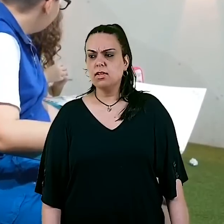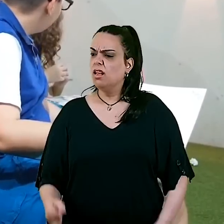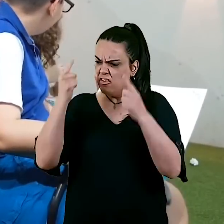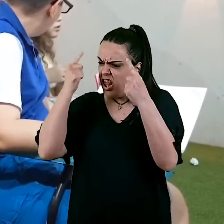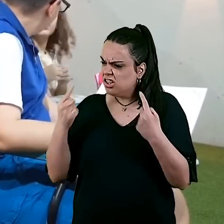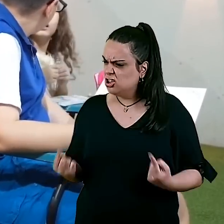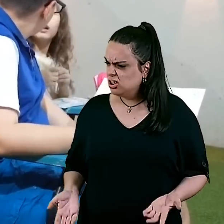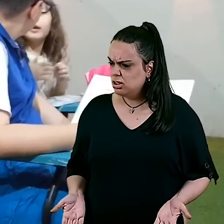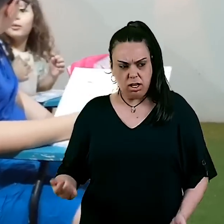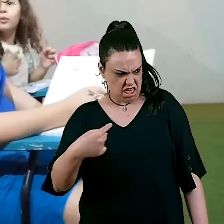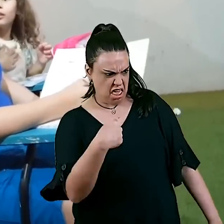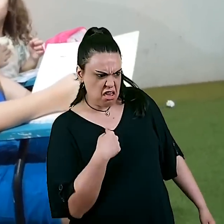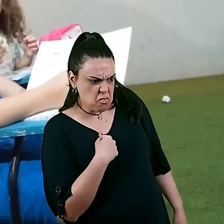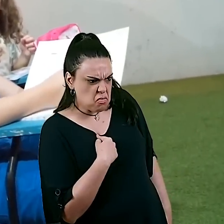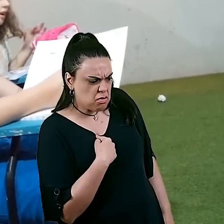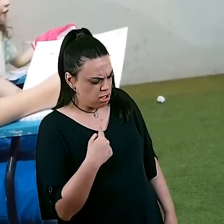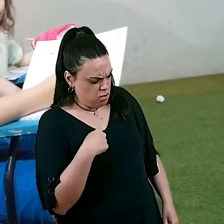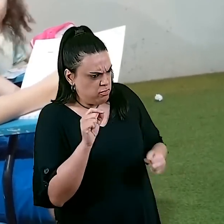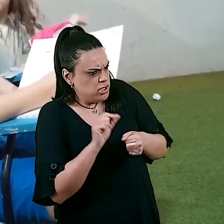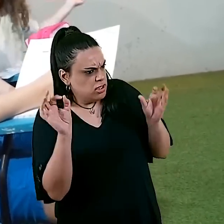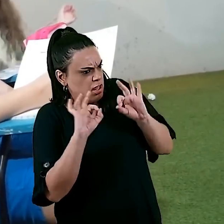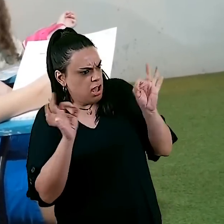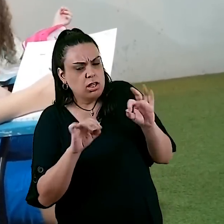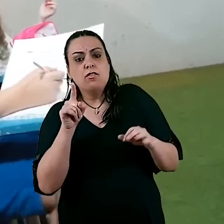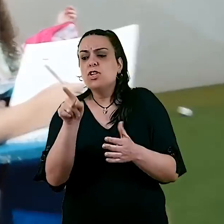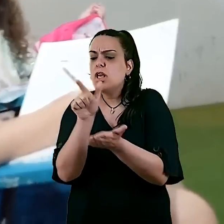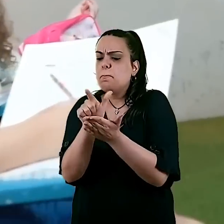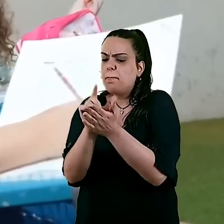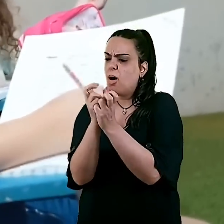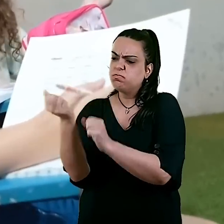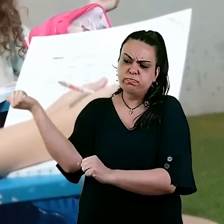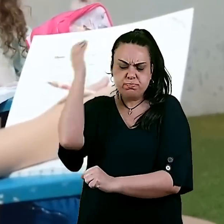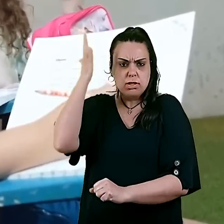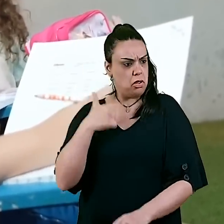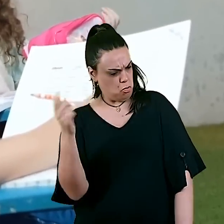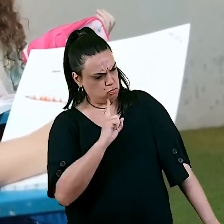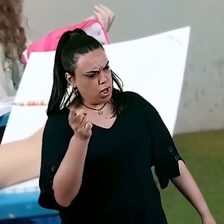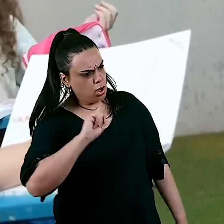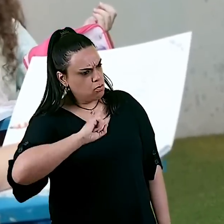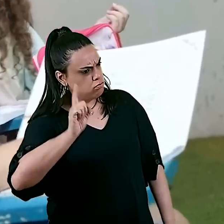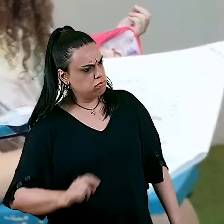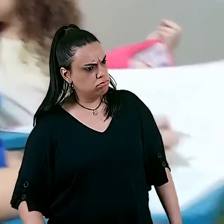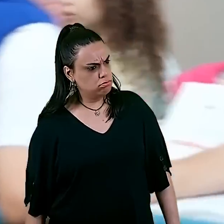Ai. Valentina? Eu? O que que eu fiz? Jogou a mão de papai em mim? Eu não.